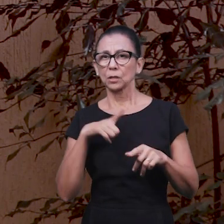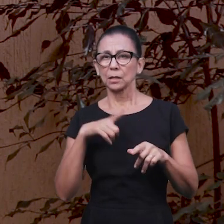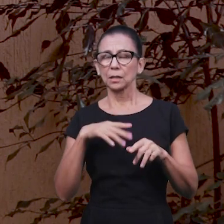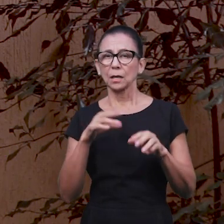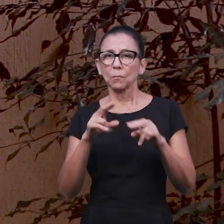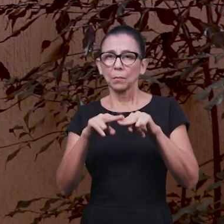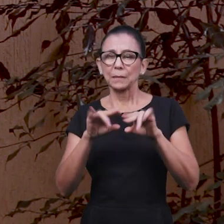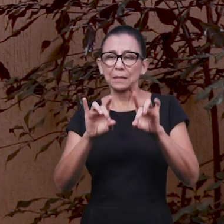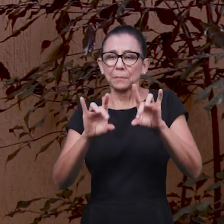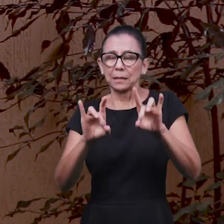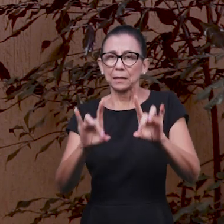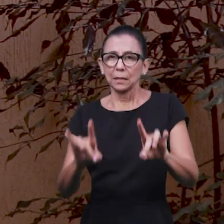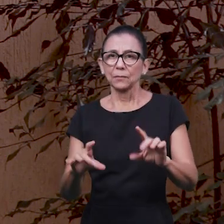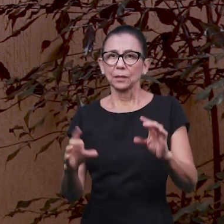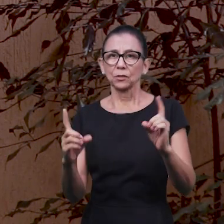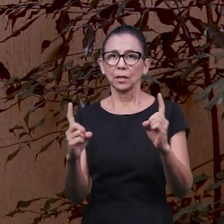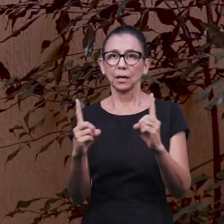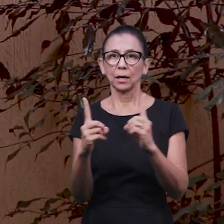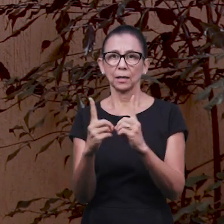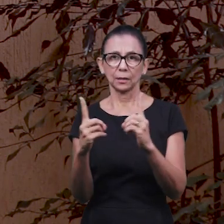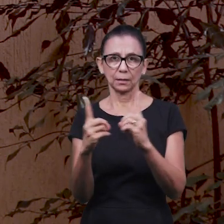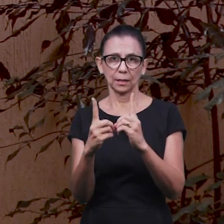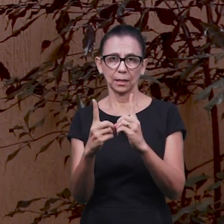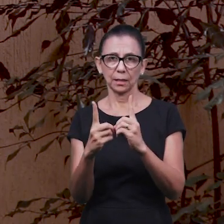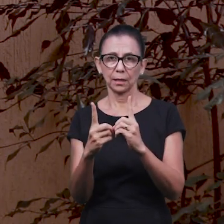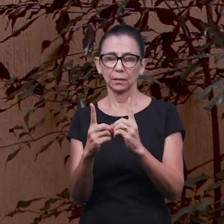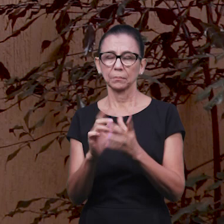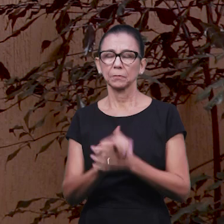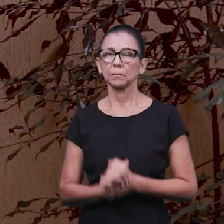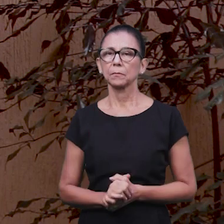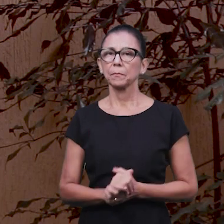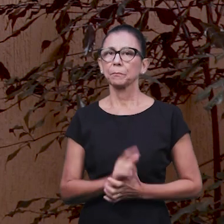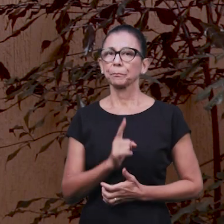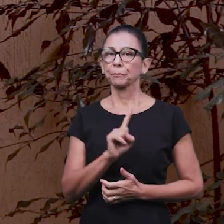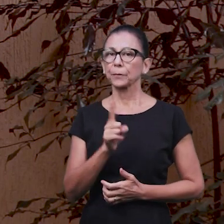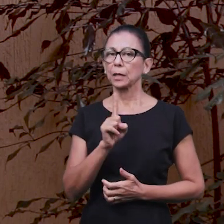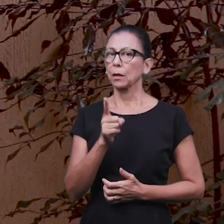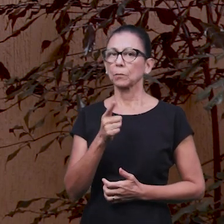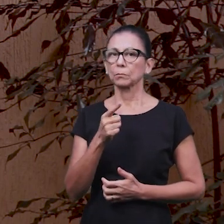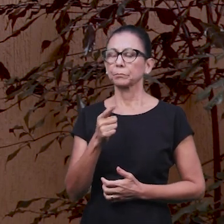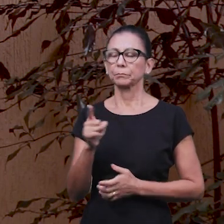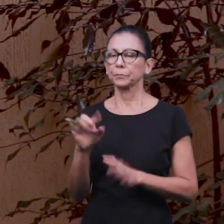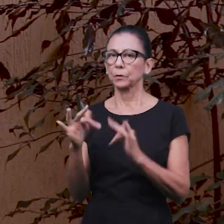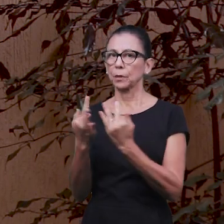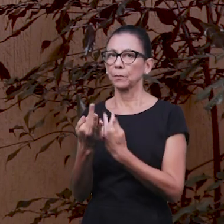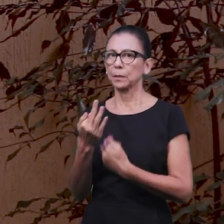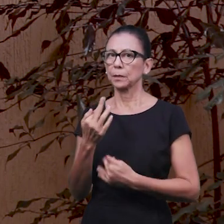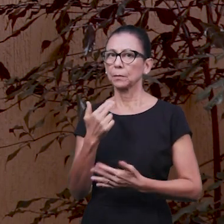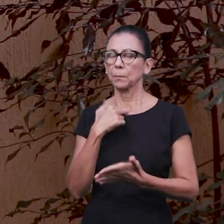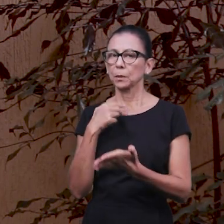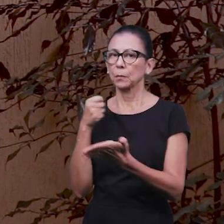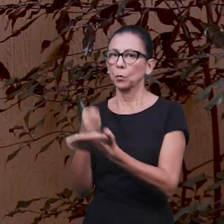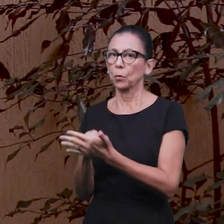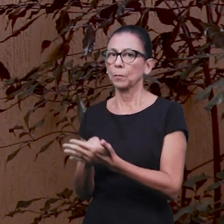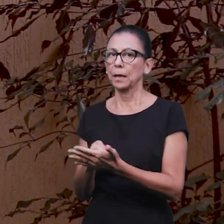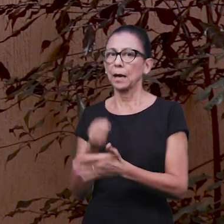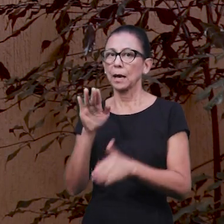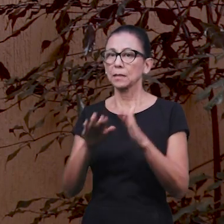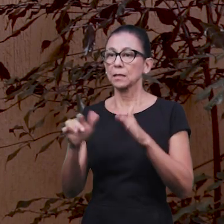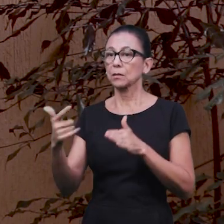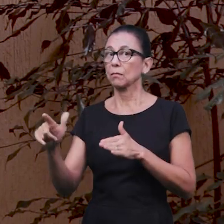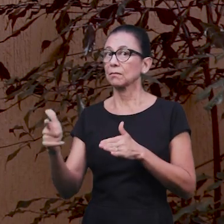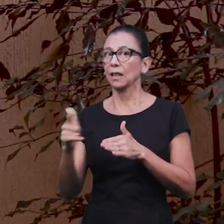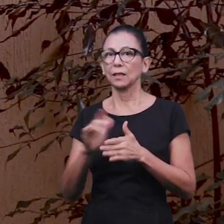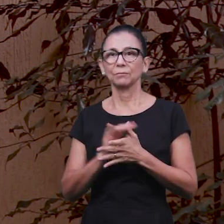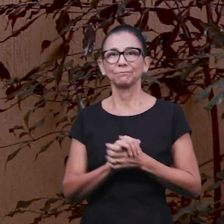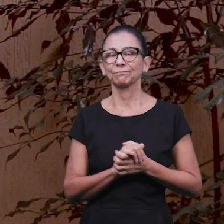específico? Não. Não podemos exigir isso da família. Muitas vezes a família nem tem esse diagnóstico, então